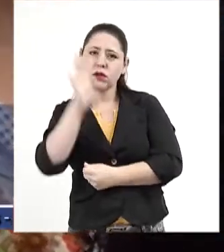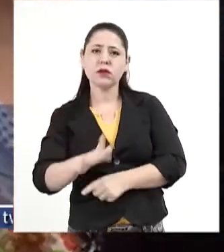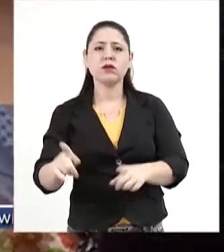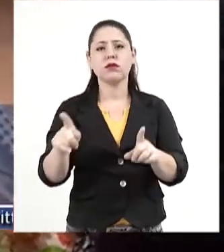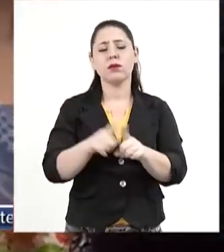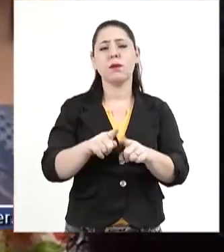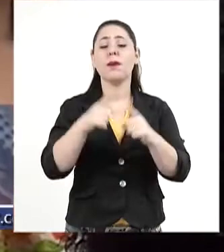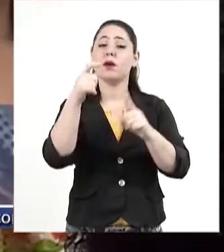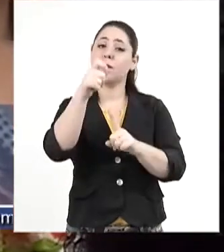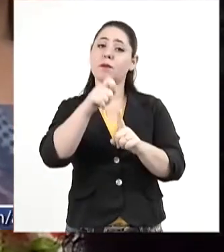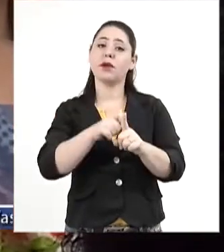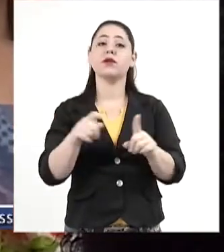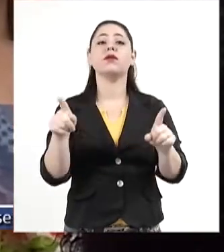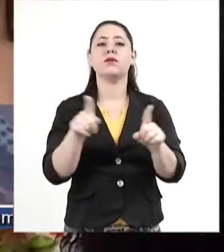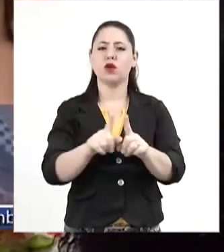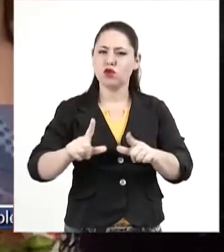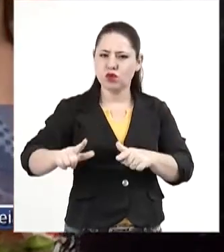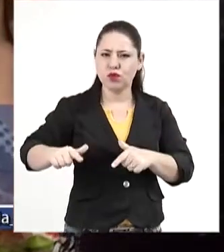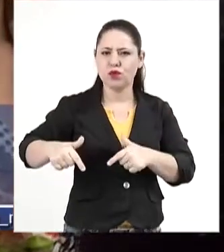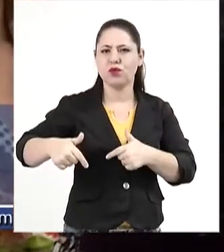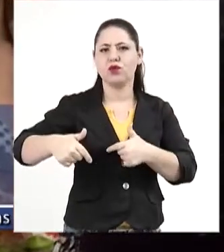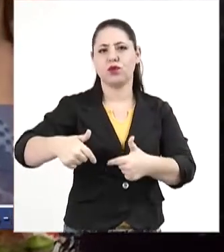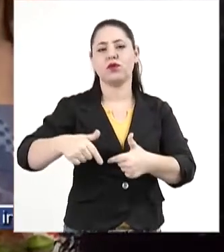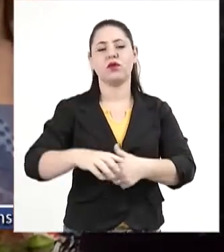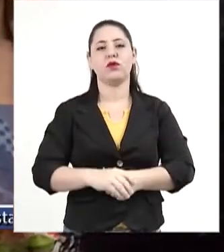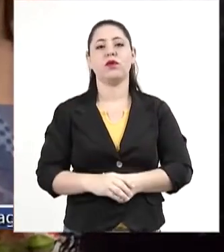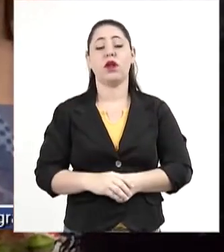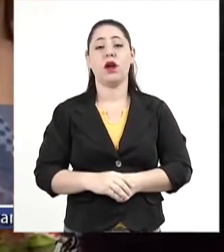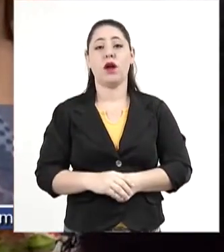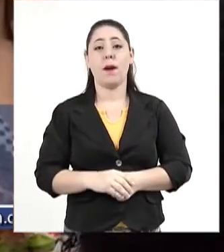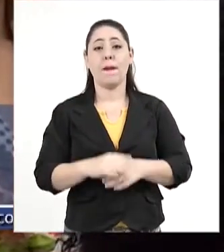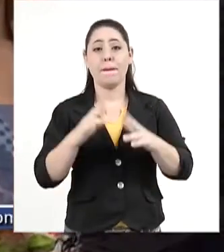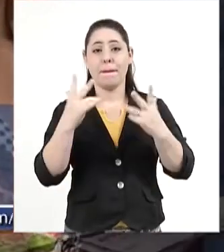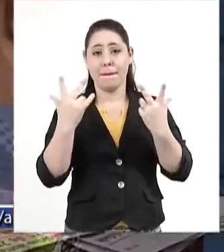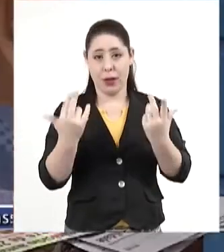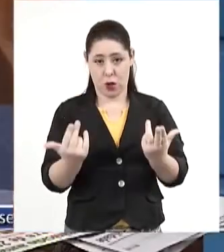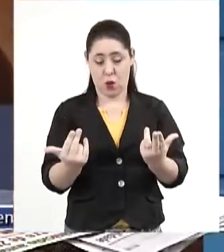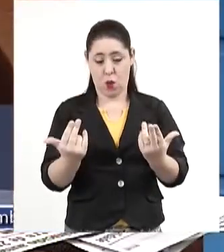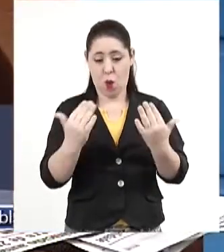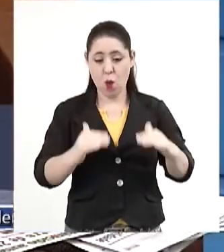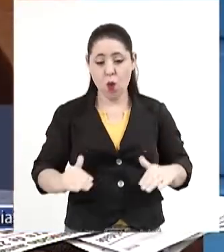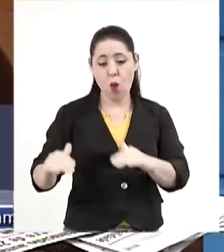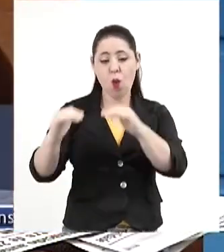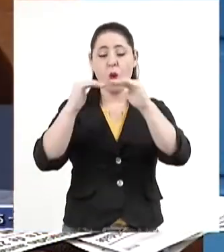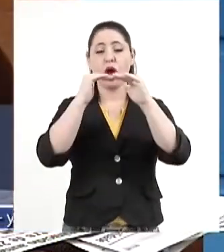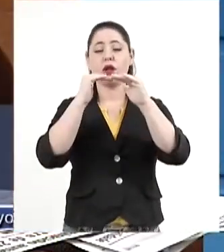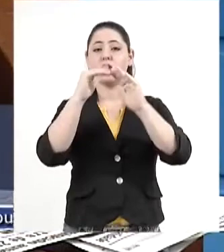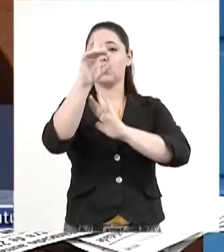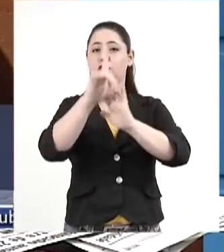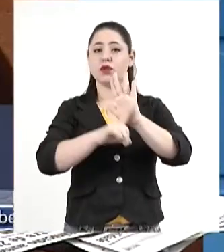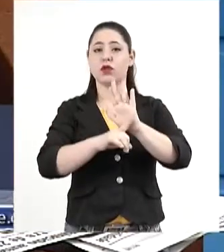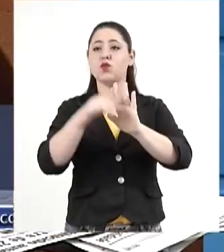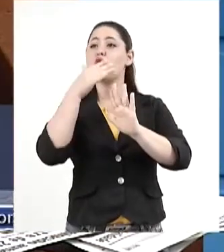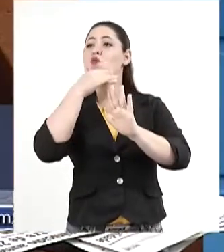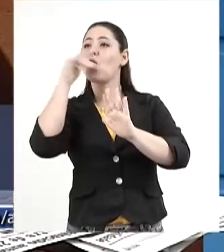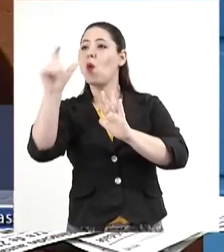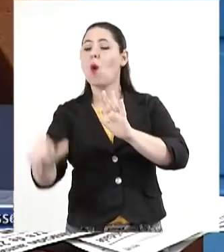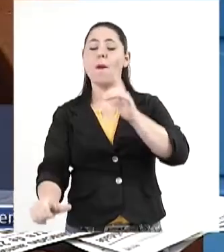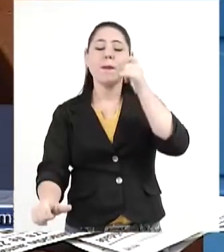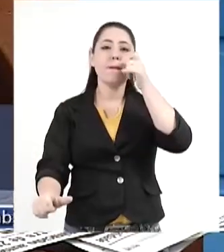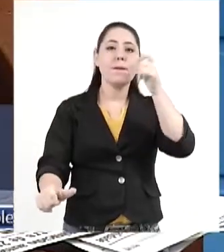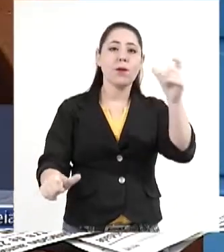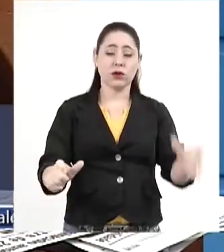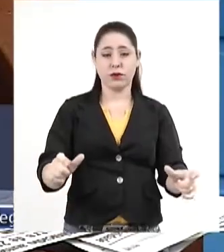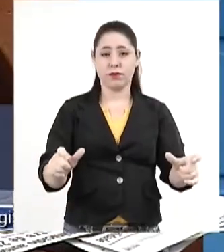mês também de luta pela igualdade de direitos entre homens e mulheres, é